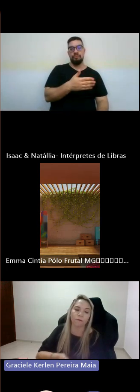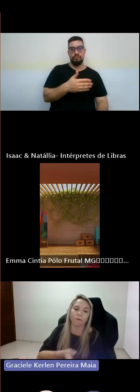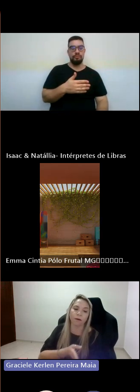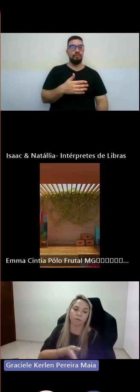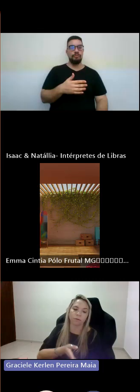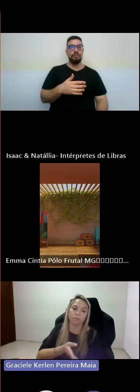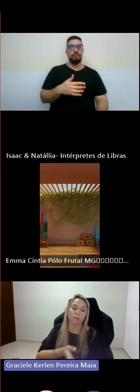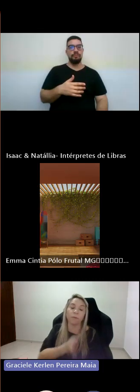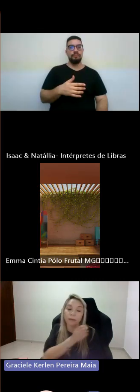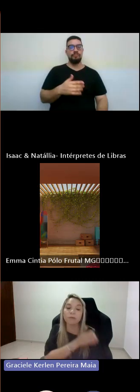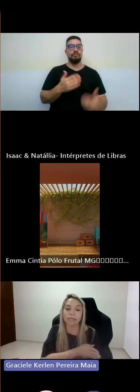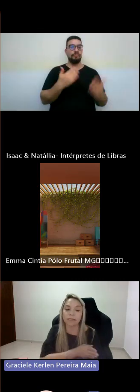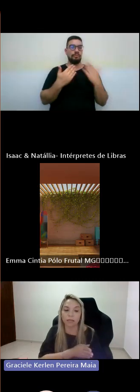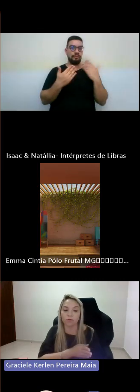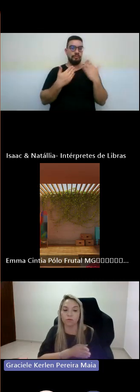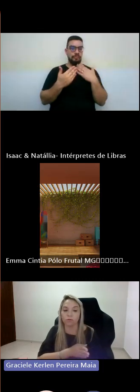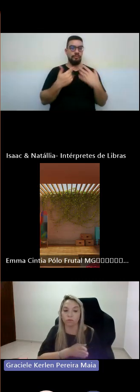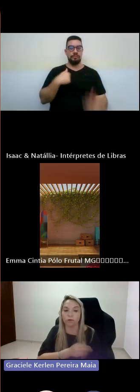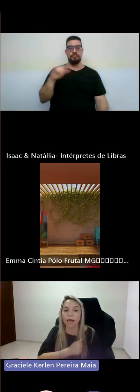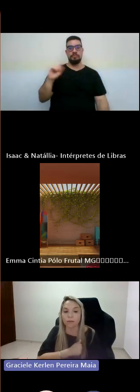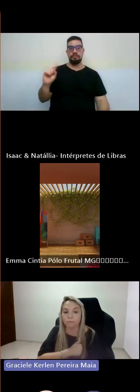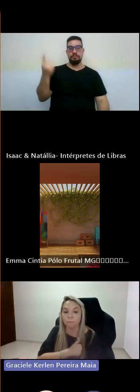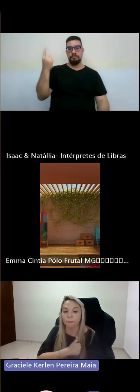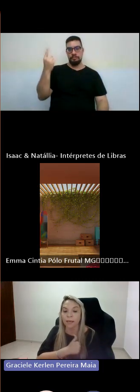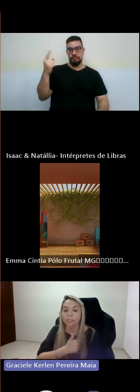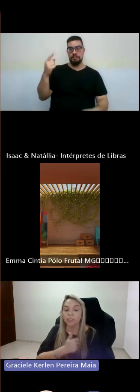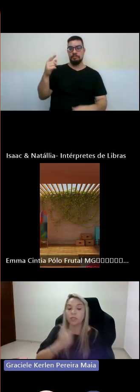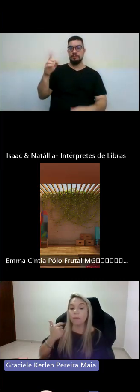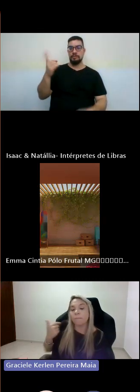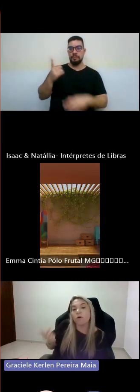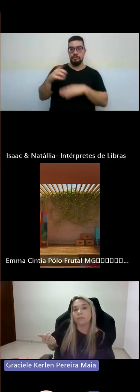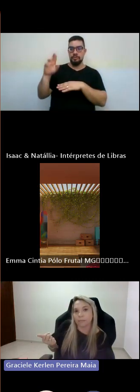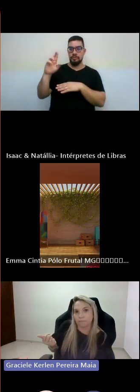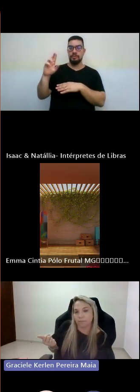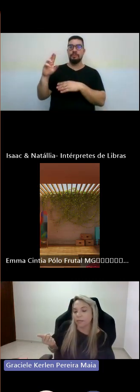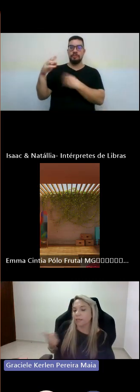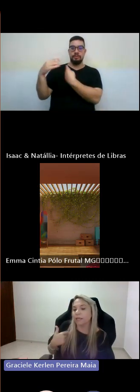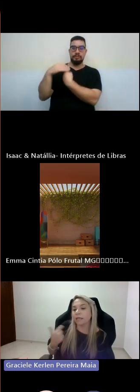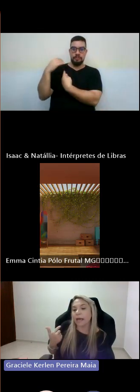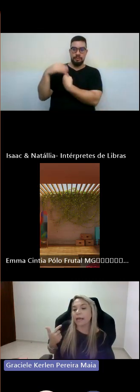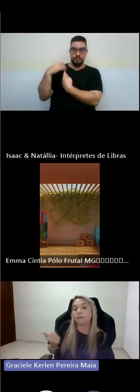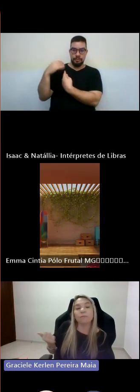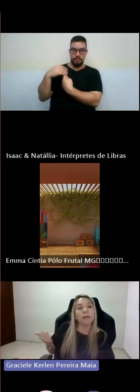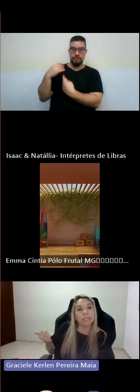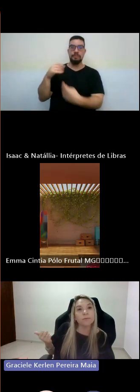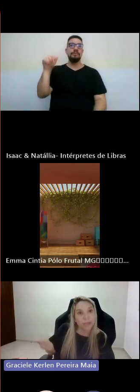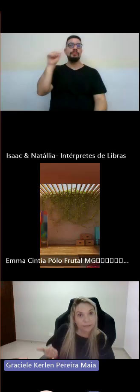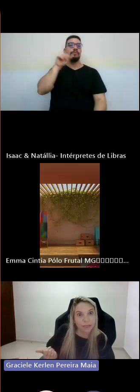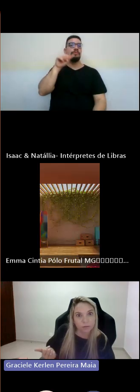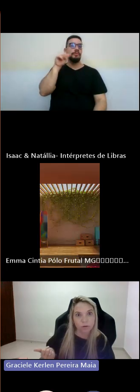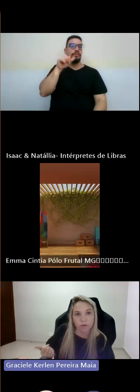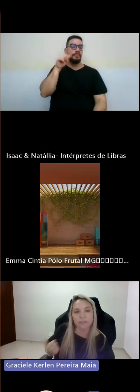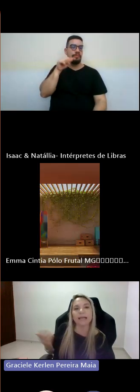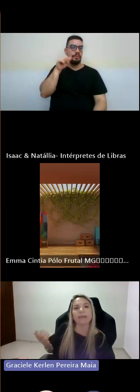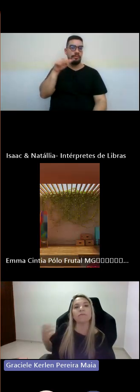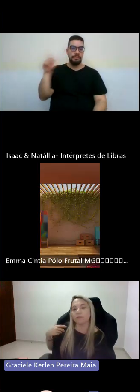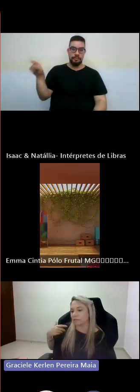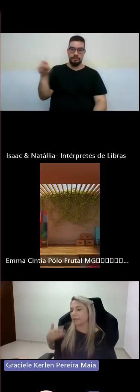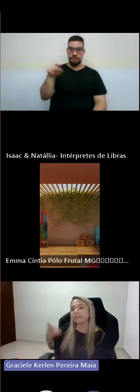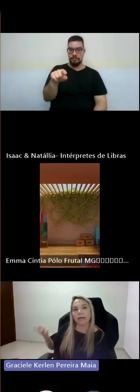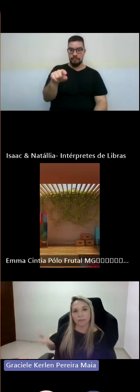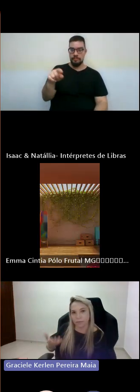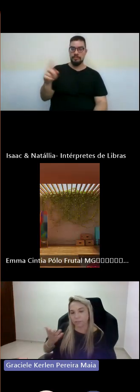conversar com o meu primeiro orientador no doutorado, tinha uma moça que era do mesmo orientador, nós